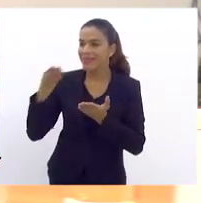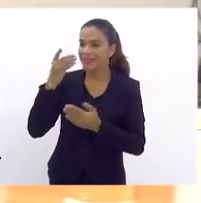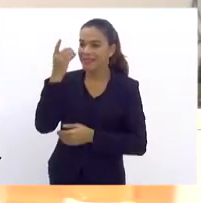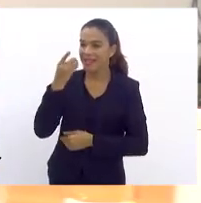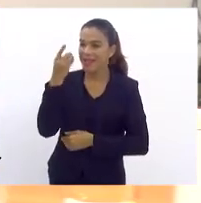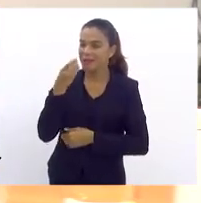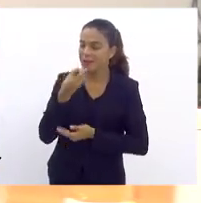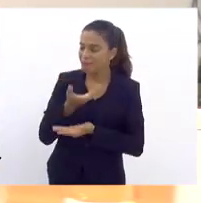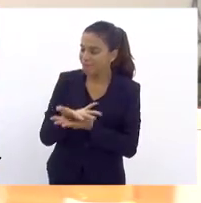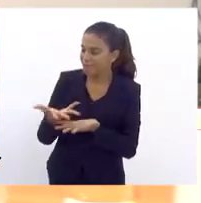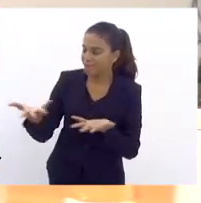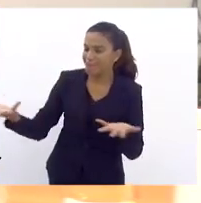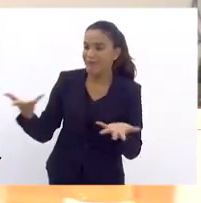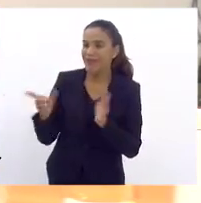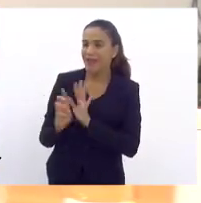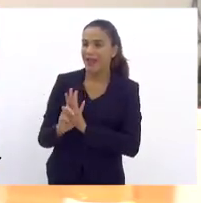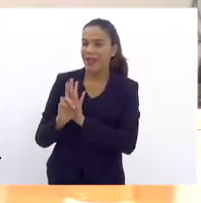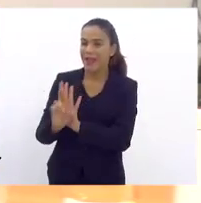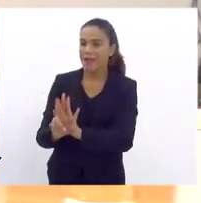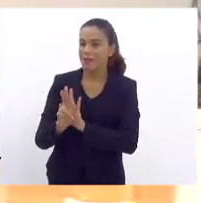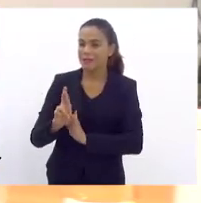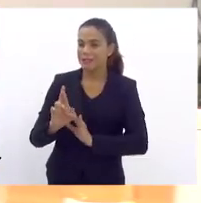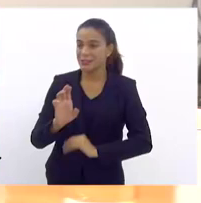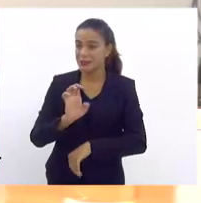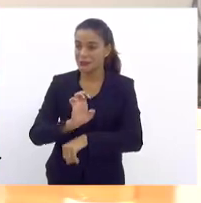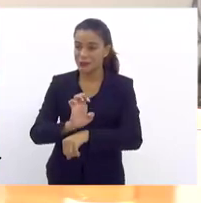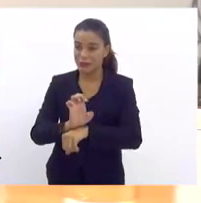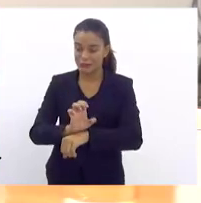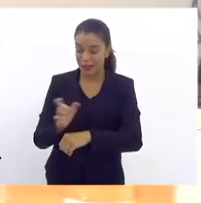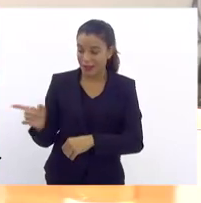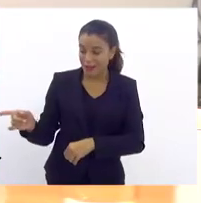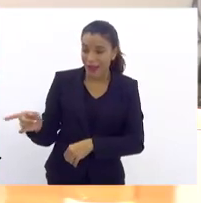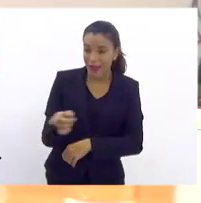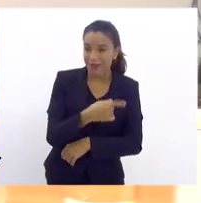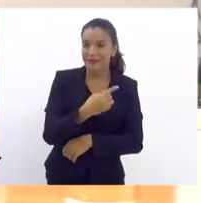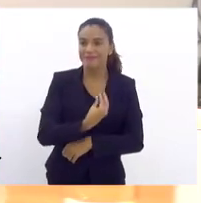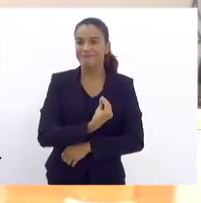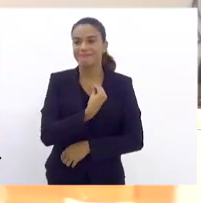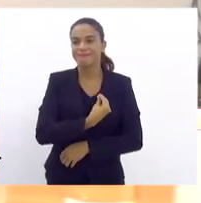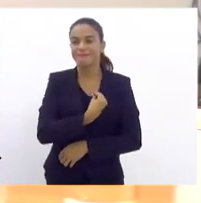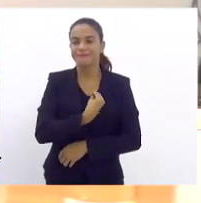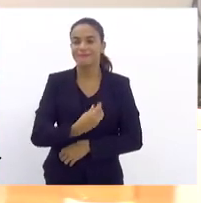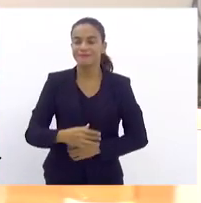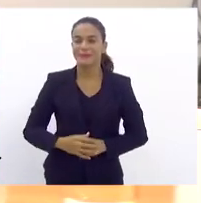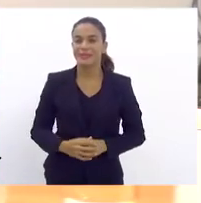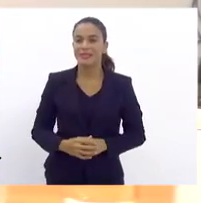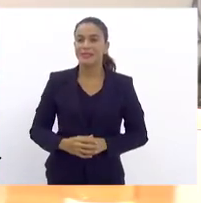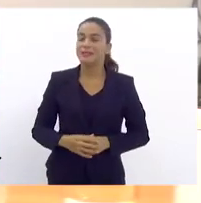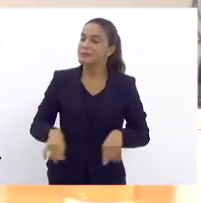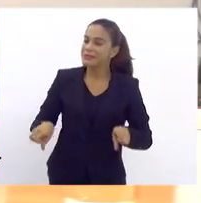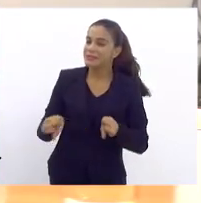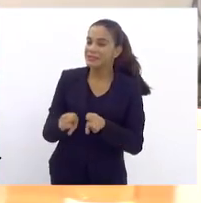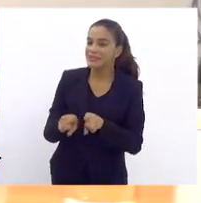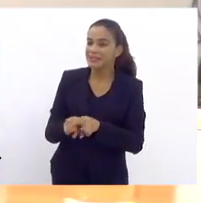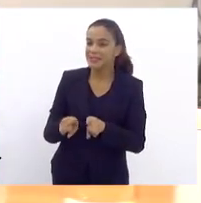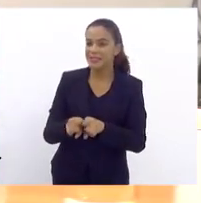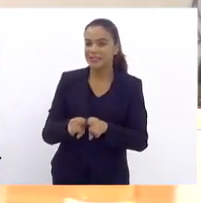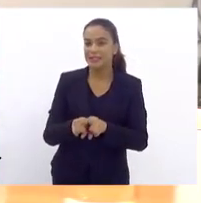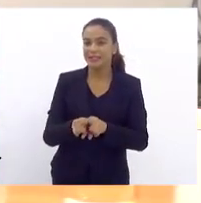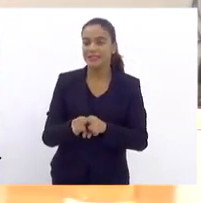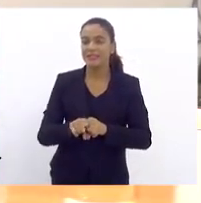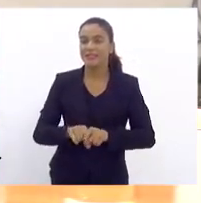representantes da do estado aqui presentes mas também a